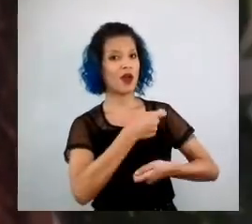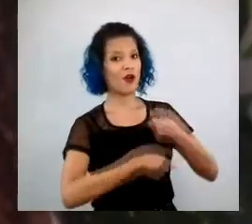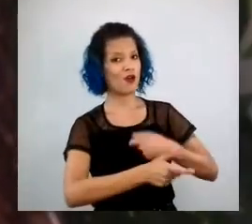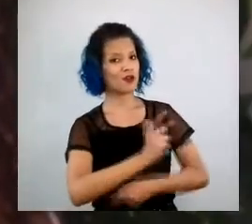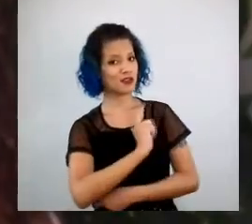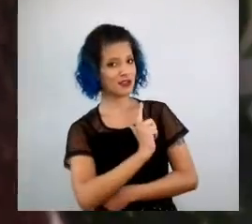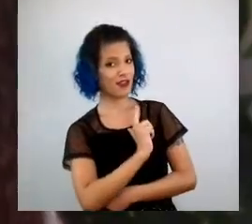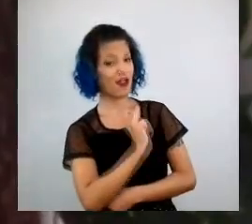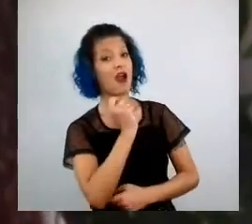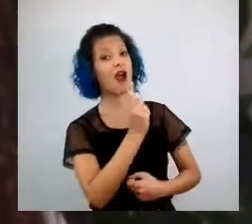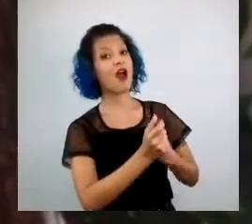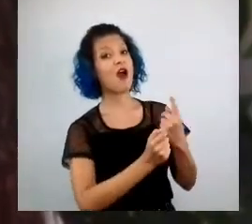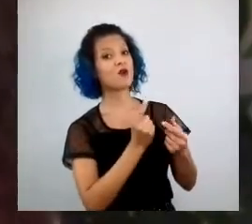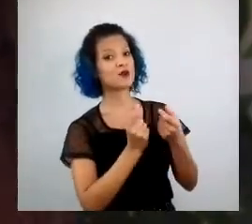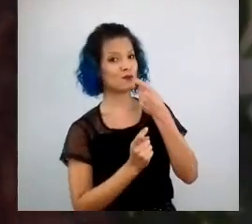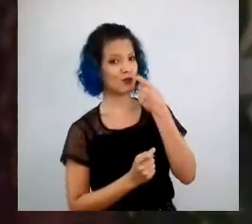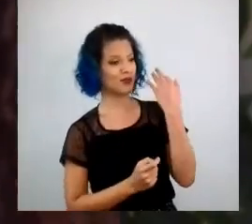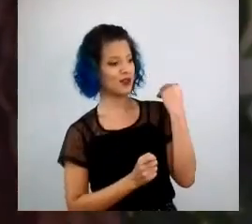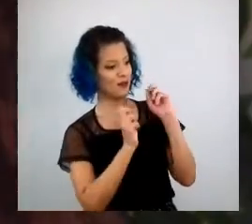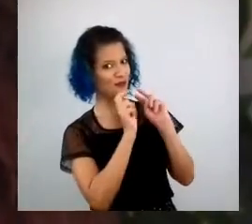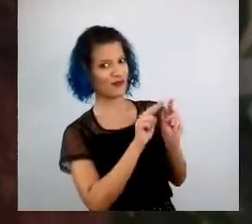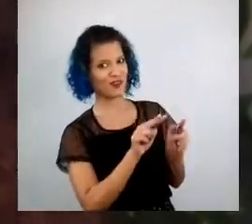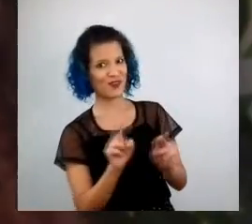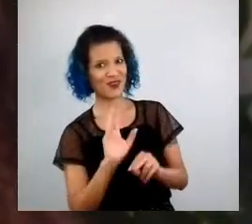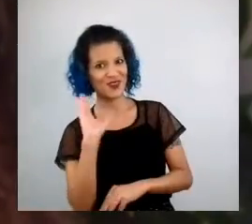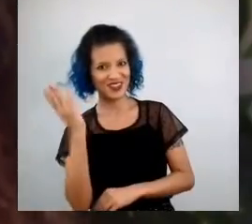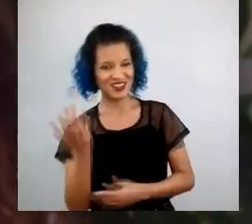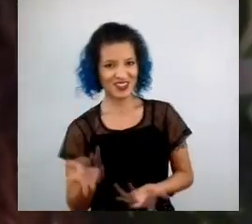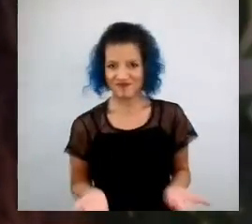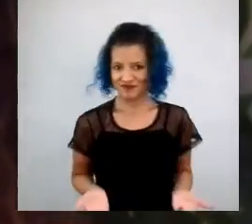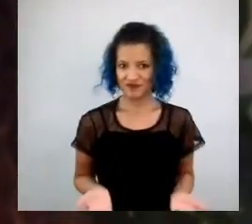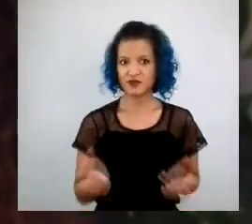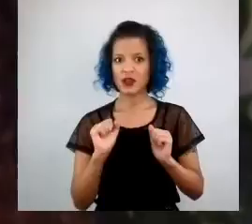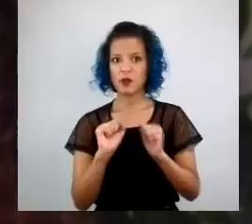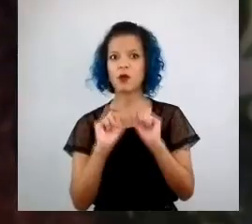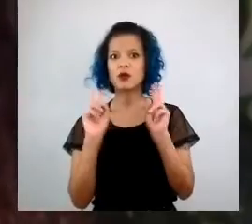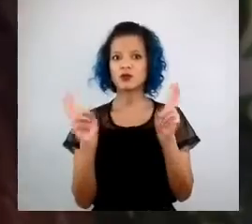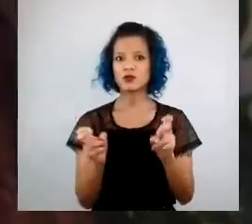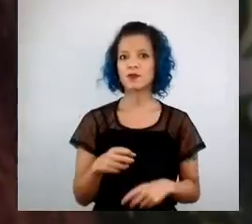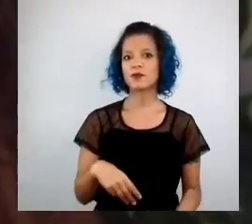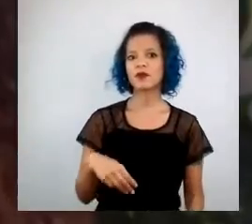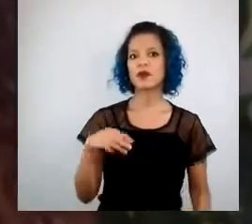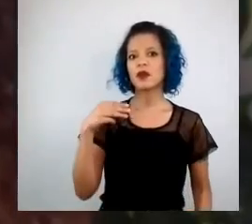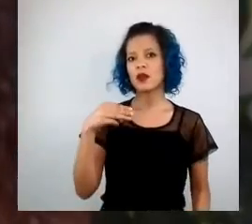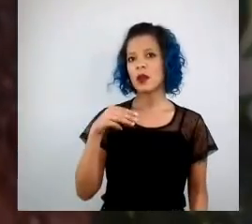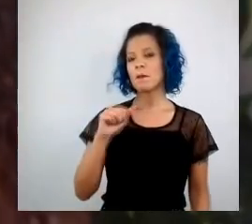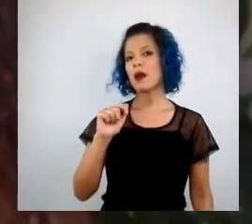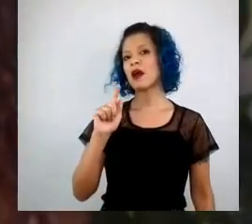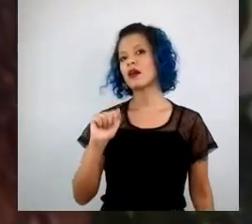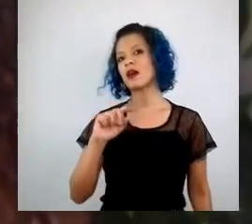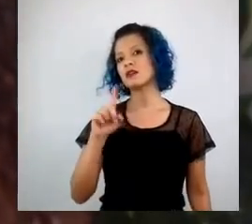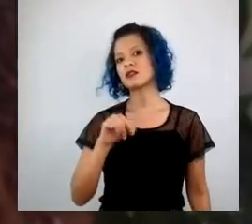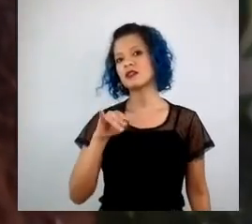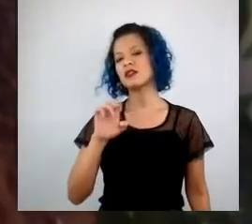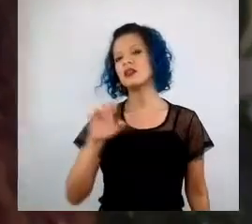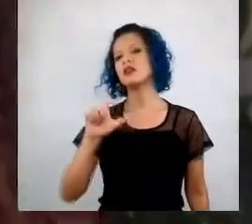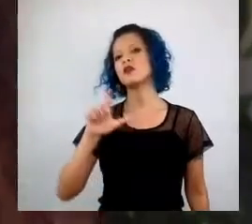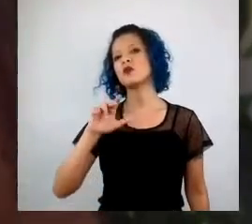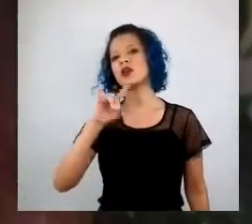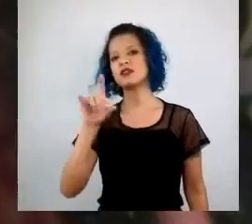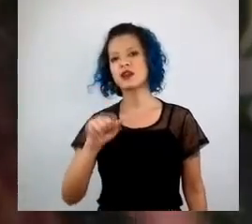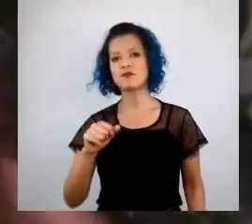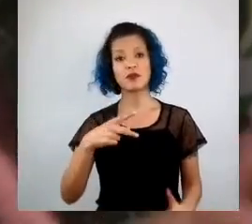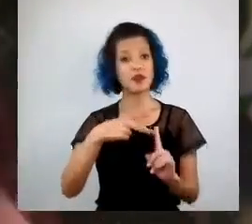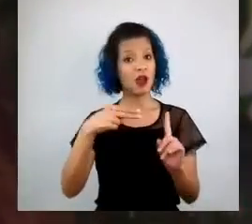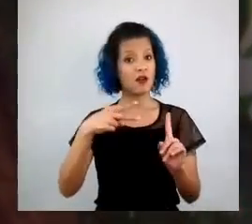casos recentes, né? A gente pode falar da Magazine Luiza, do Carrefour.